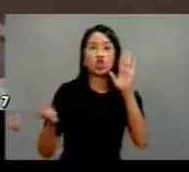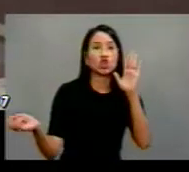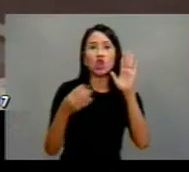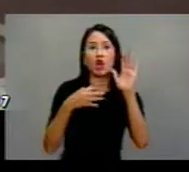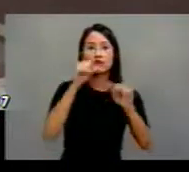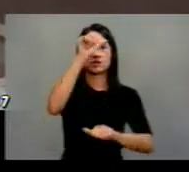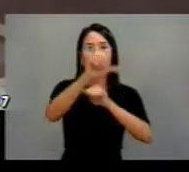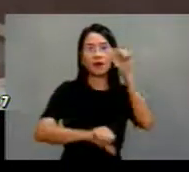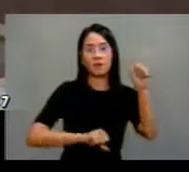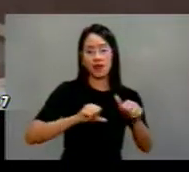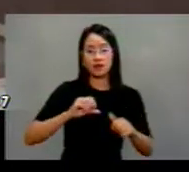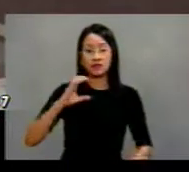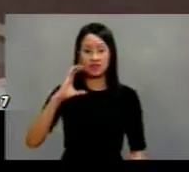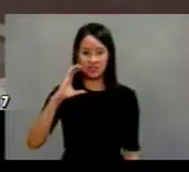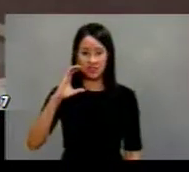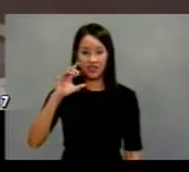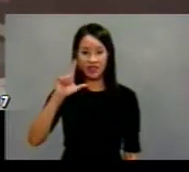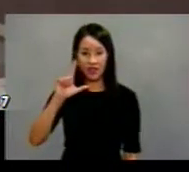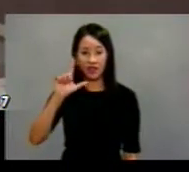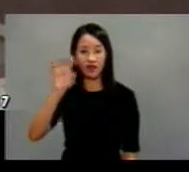em nada